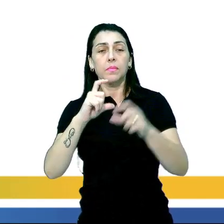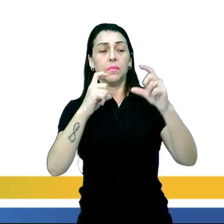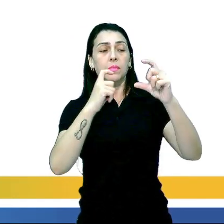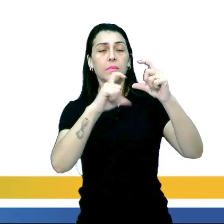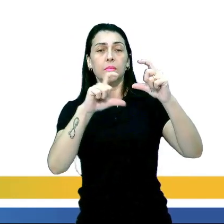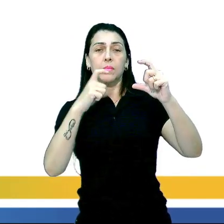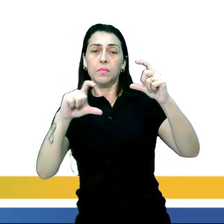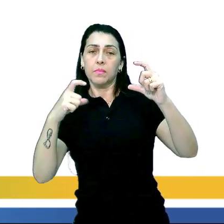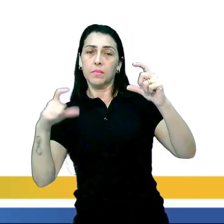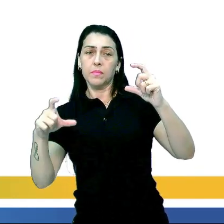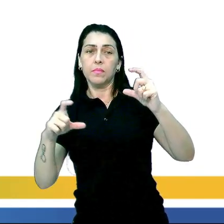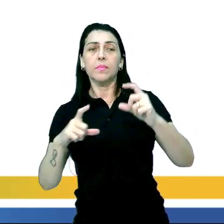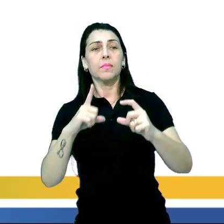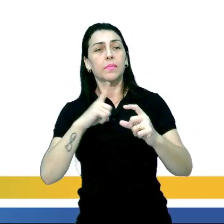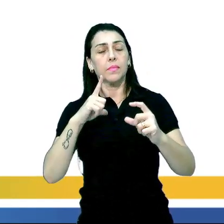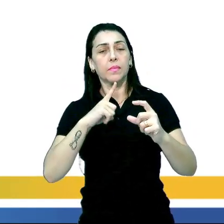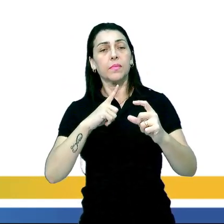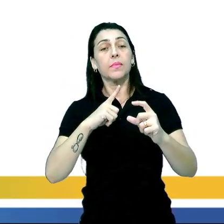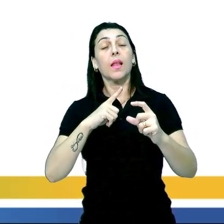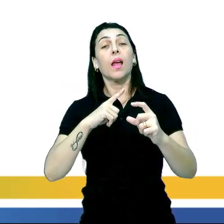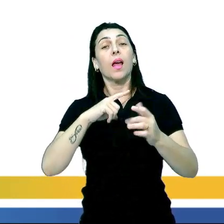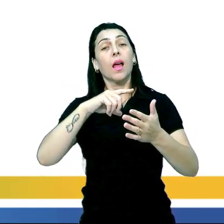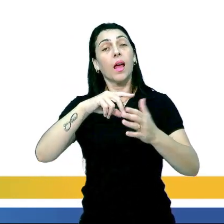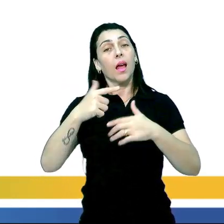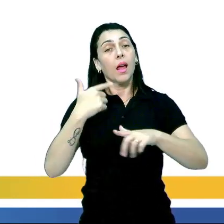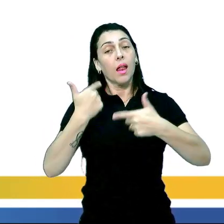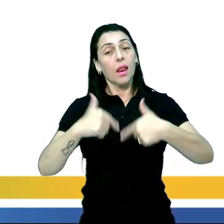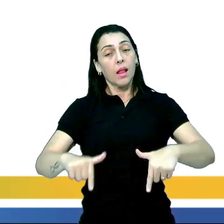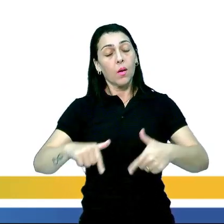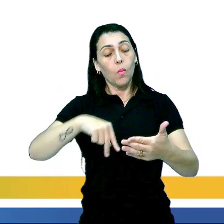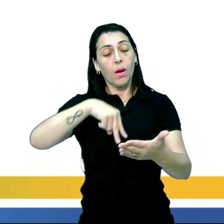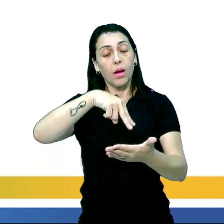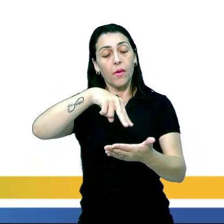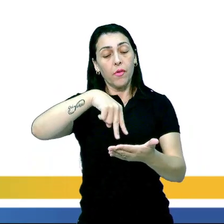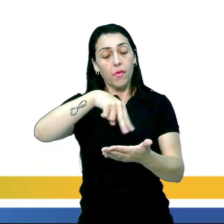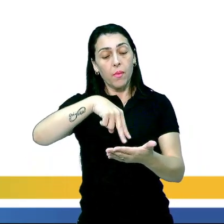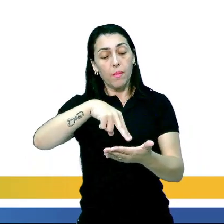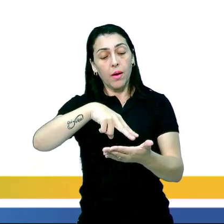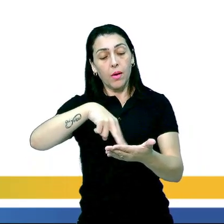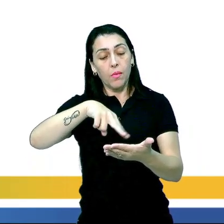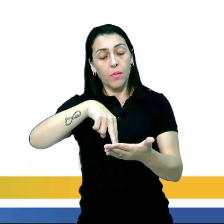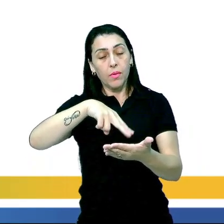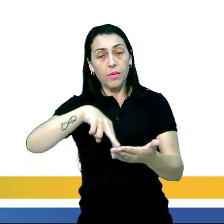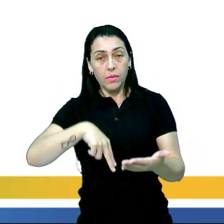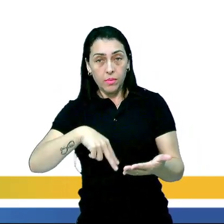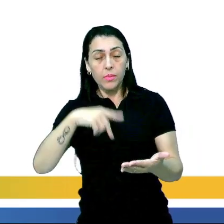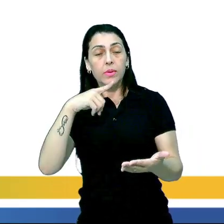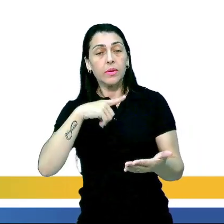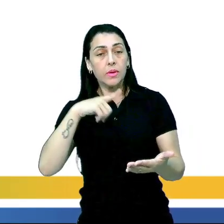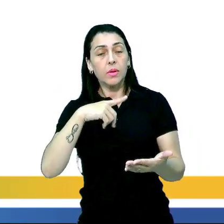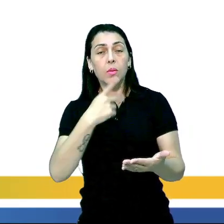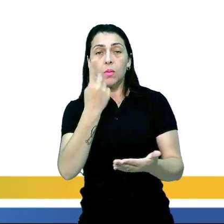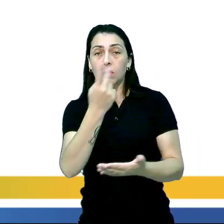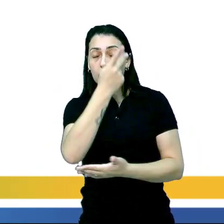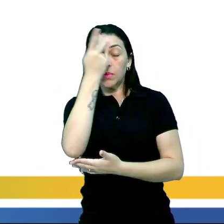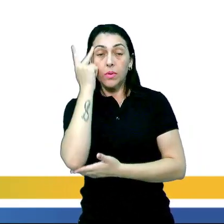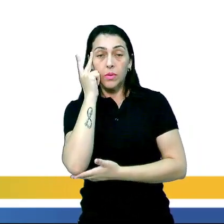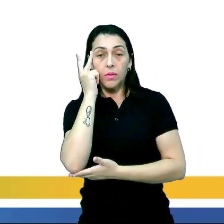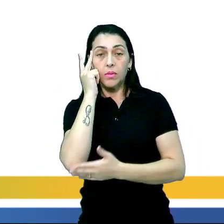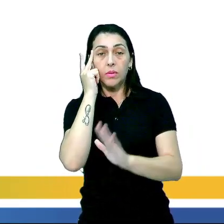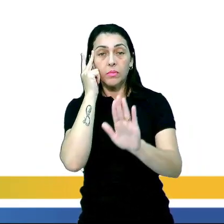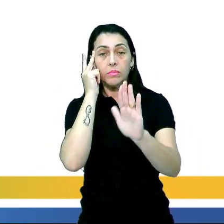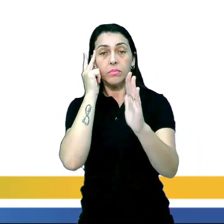tirinha, né? Nessa tirinha nós temos linguagem verbal e não verbal. Observe aí que nós temos uma pessoa, ela tá